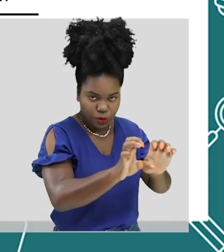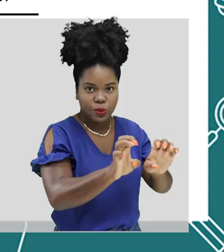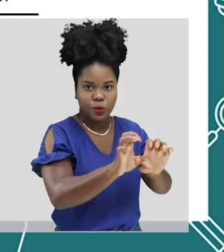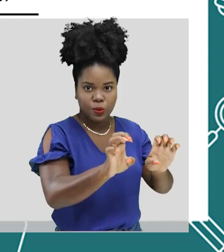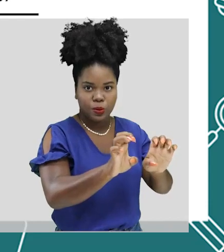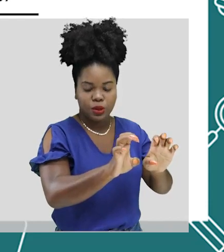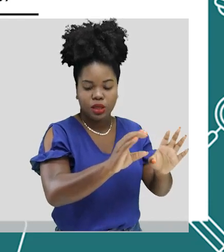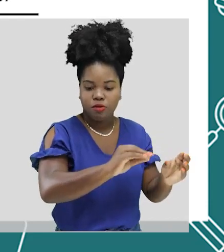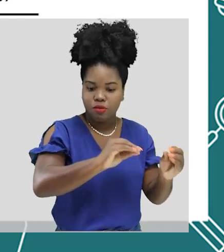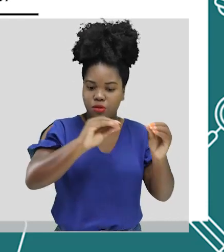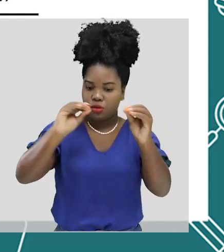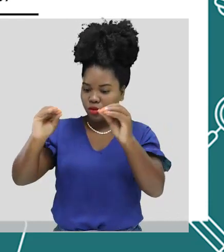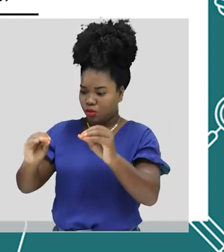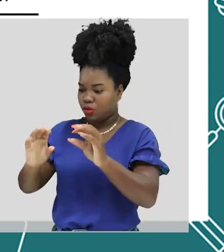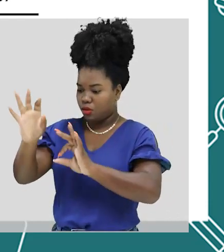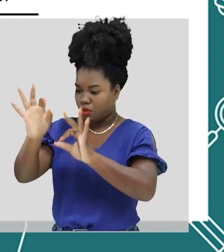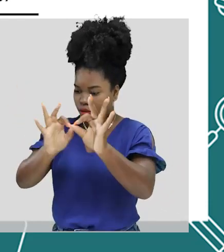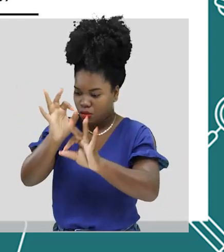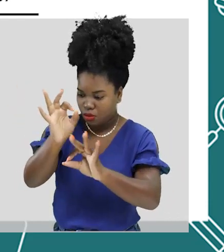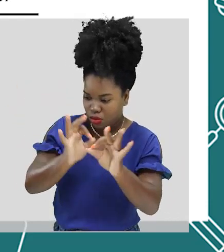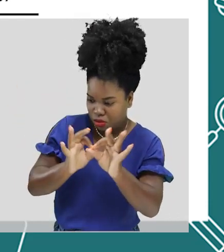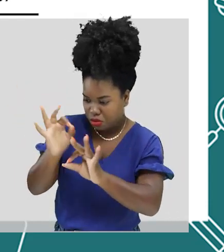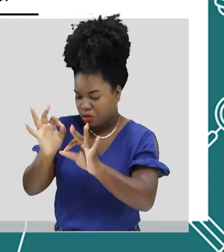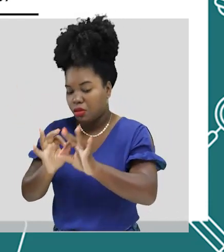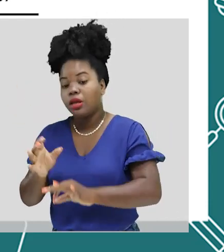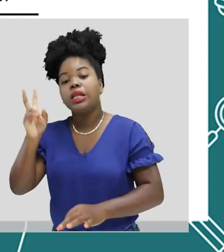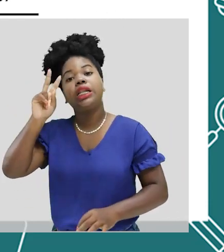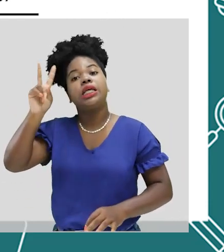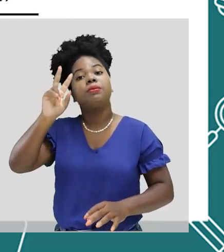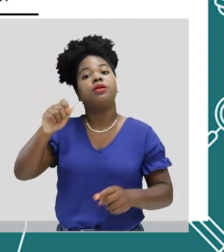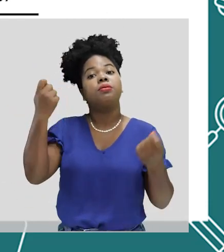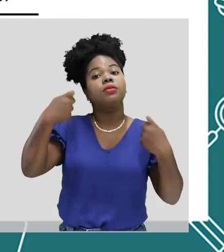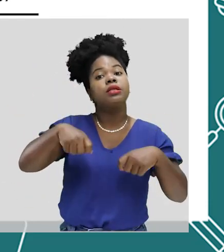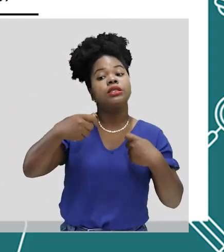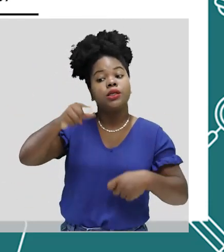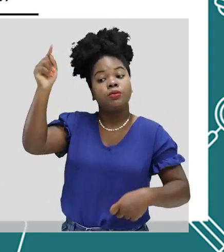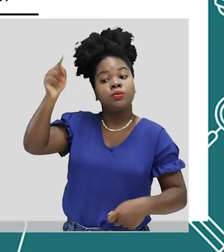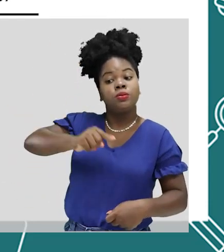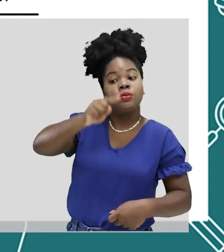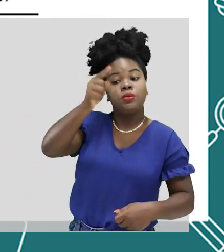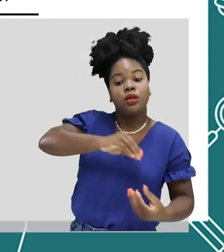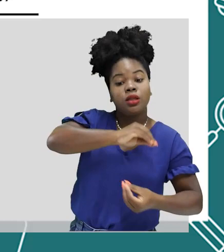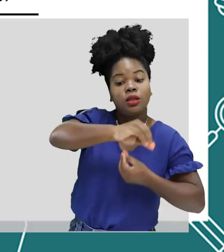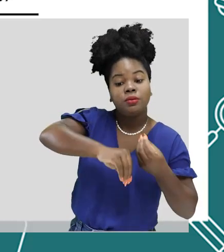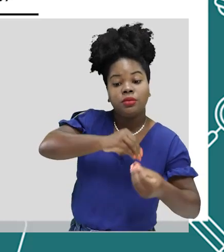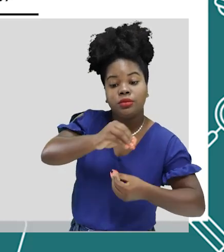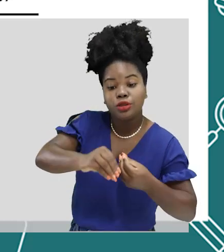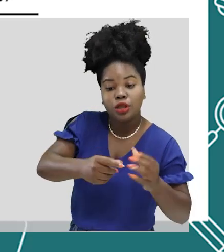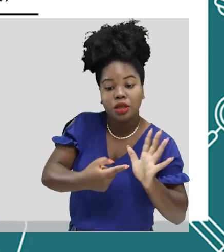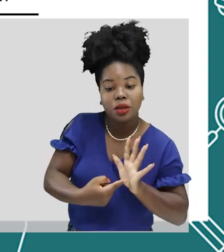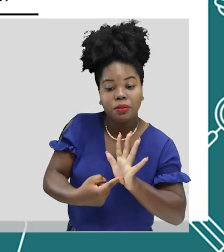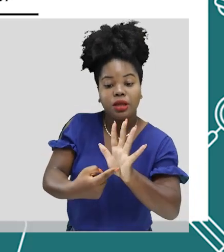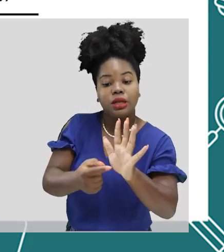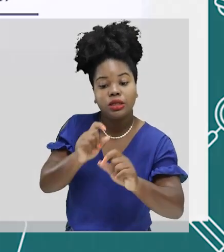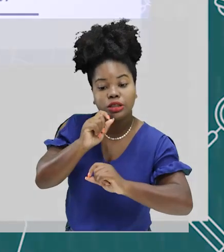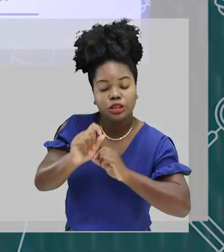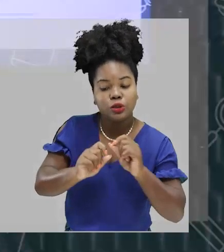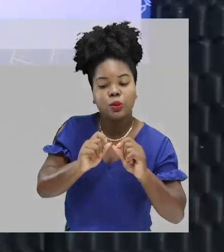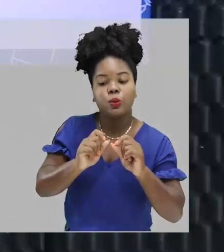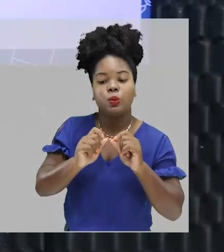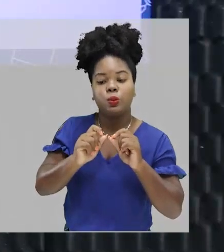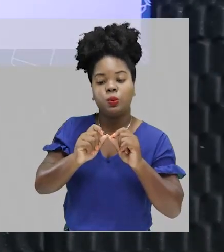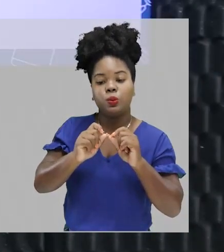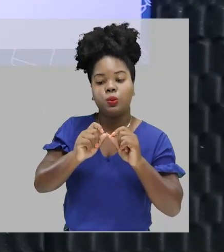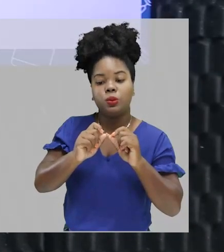certo? Lembrando que a gente precisa eliminar aquelas substâncias que vão aparecer de